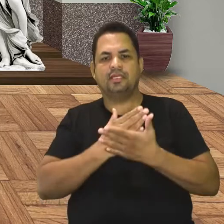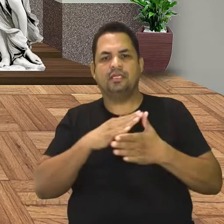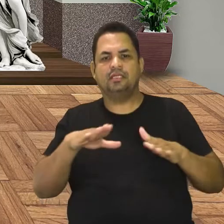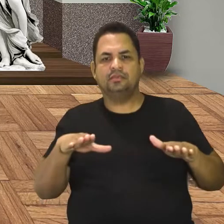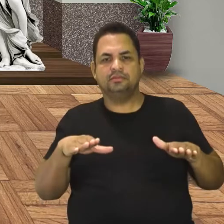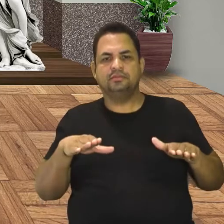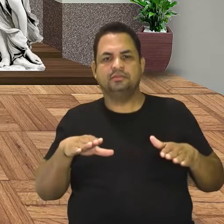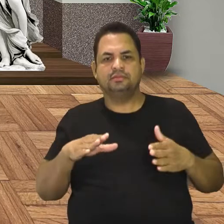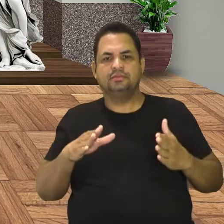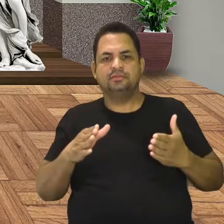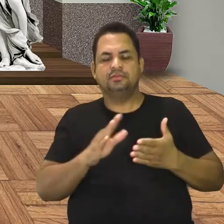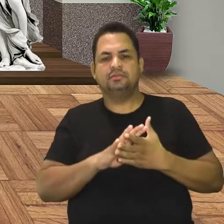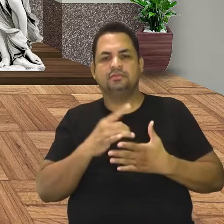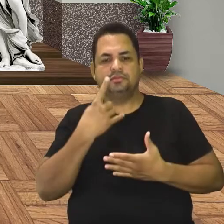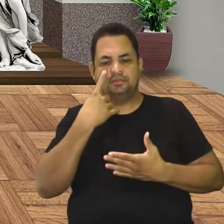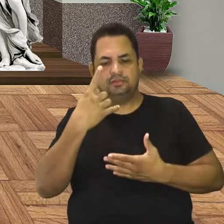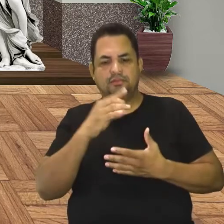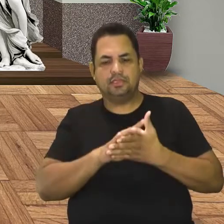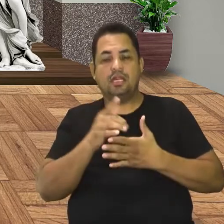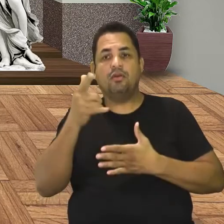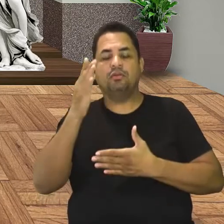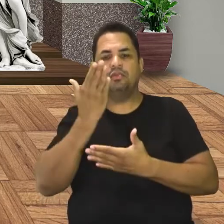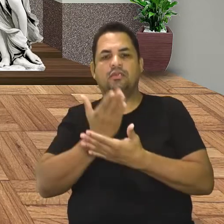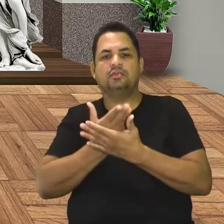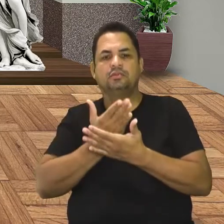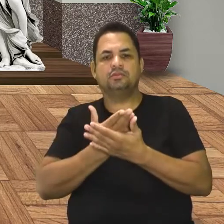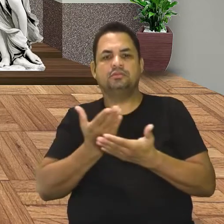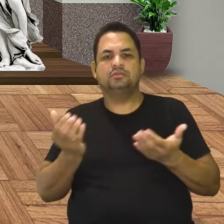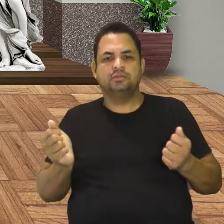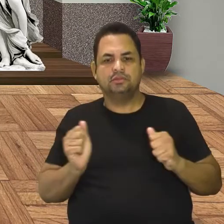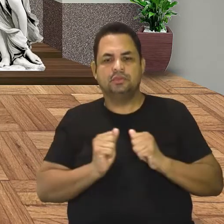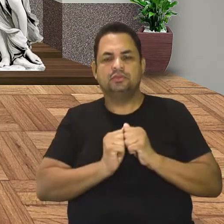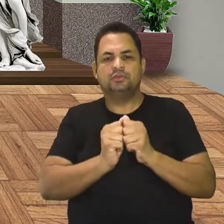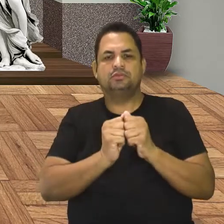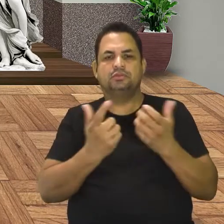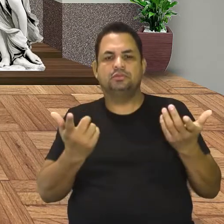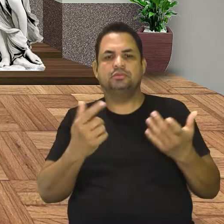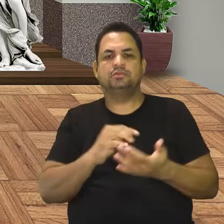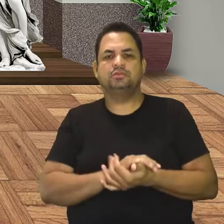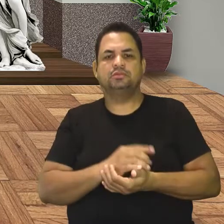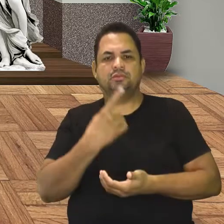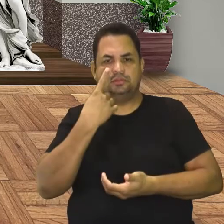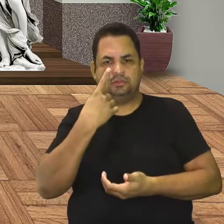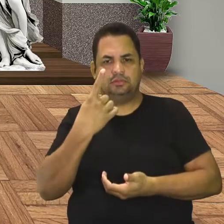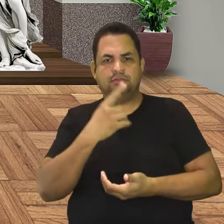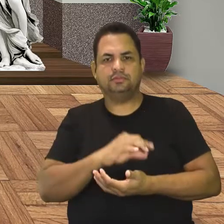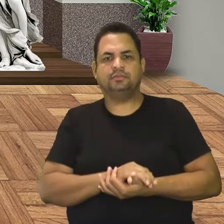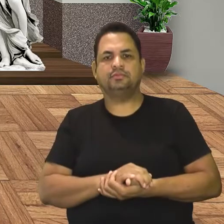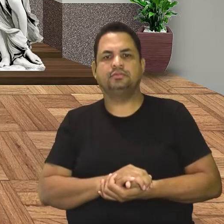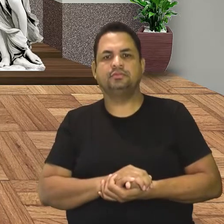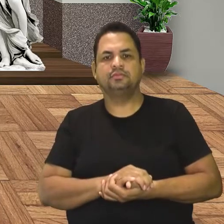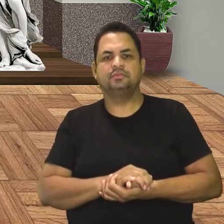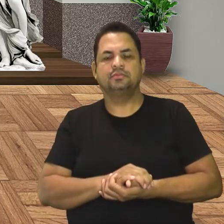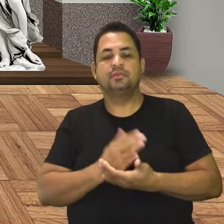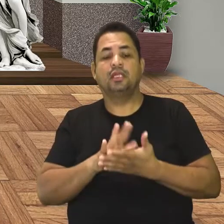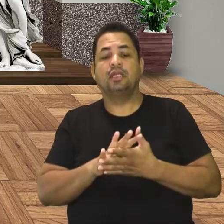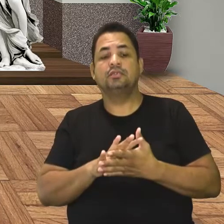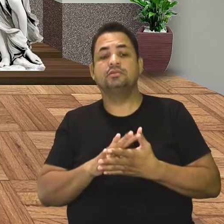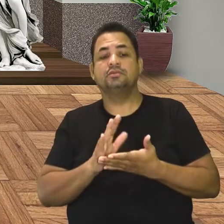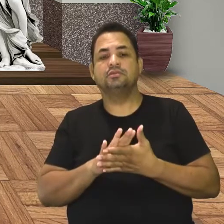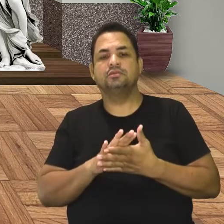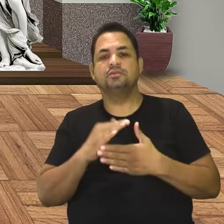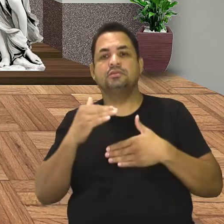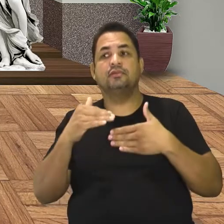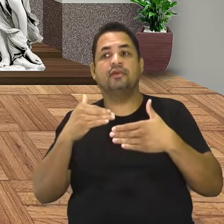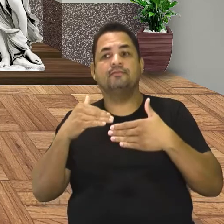Terminou, é por isso que nós vamos ver na próxima aula, que eu vou estar com vocês vão ver que esse reflexo, ele vai